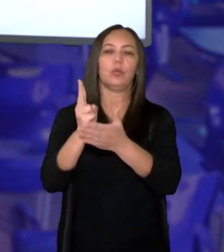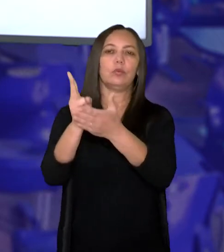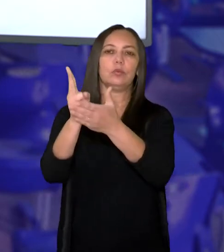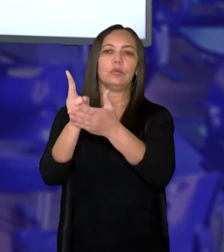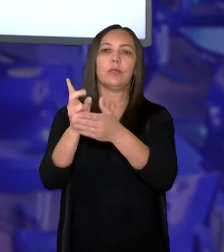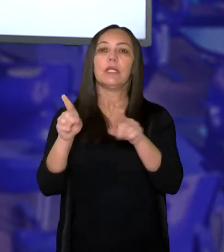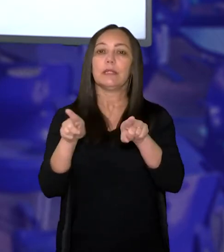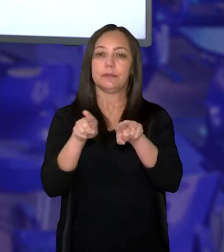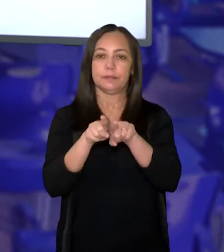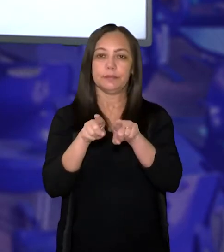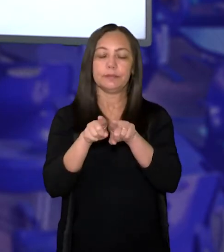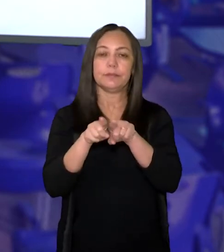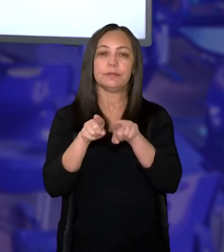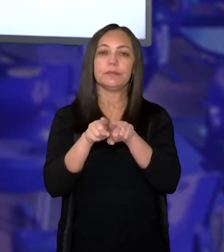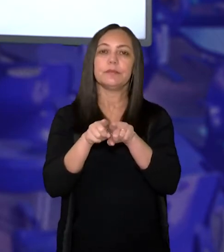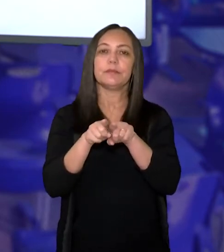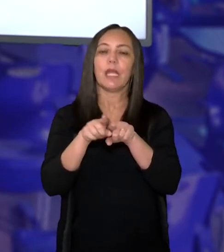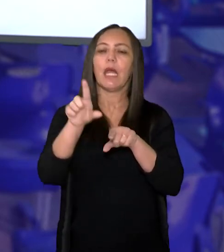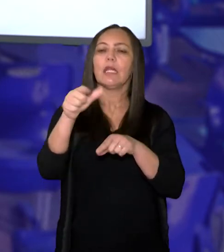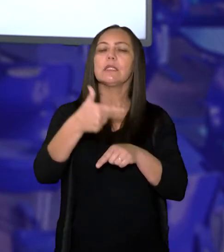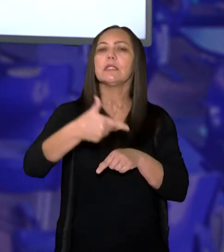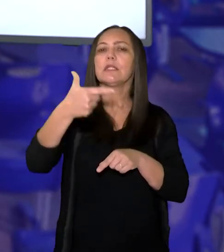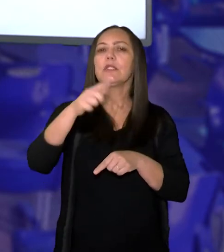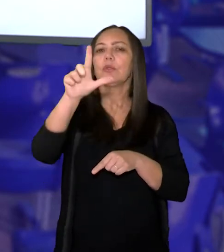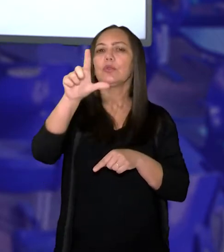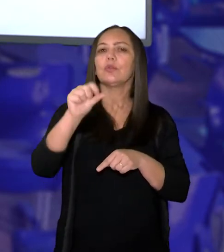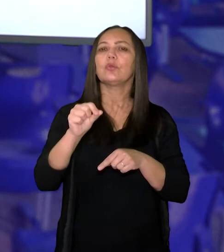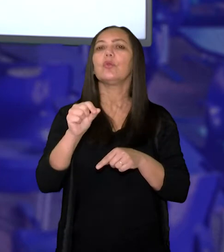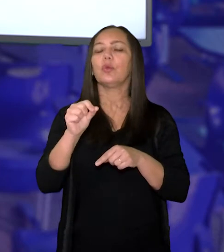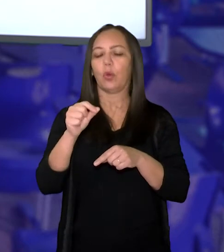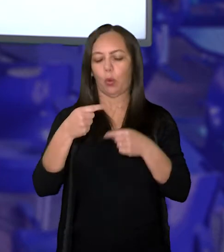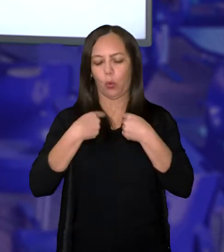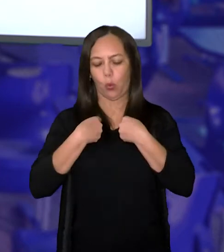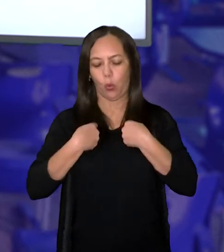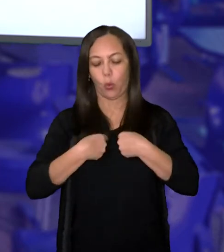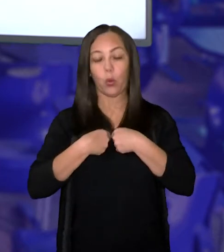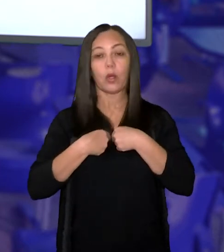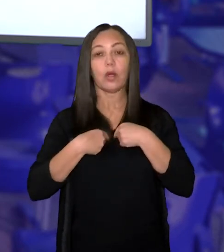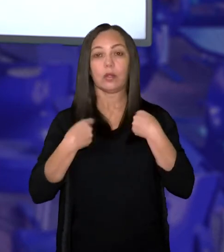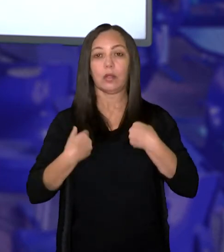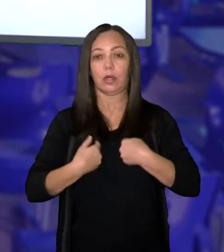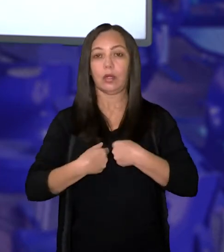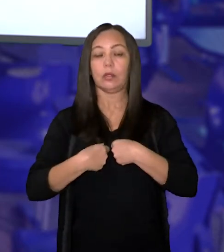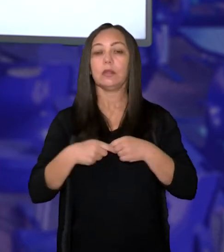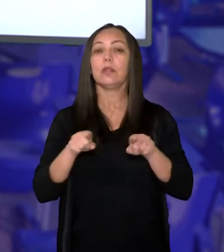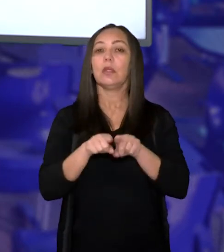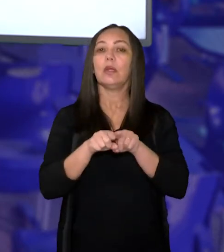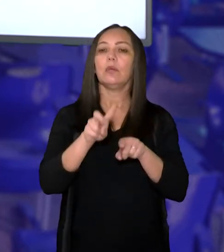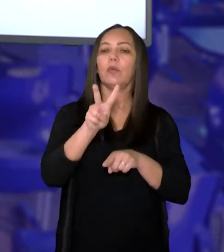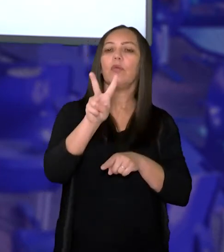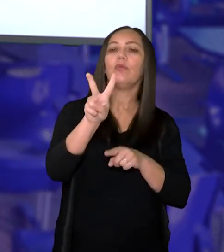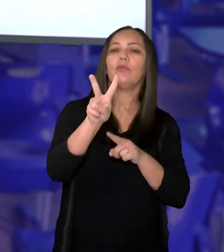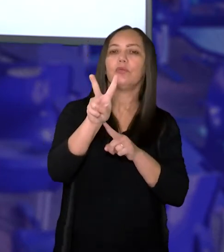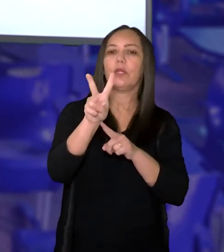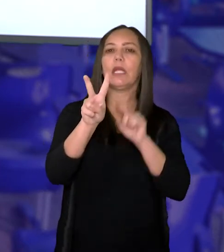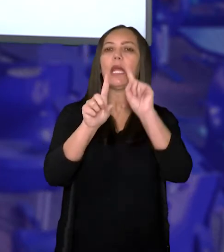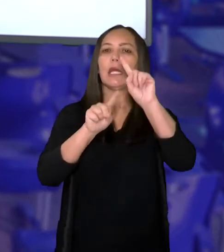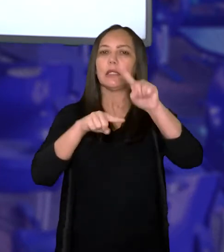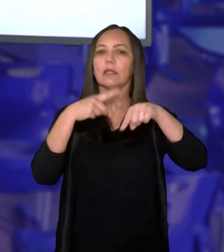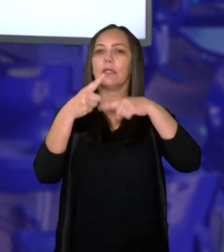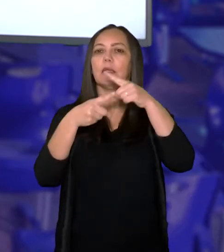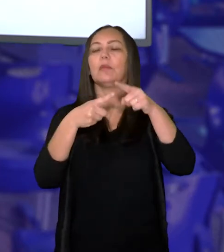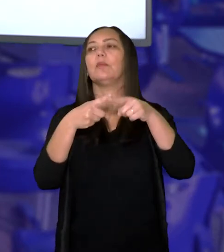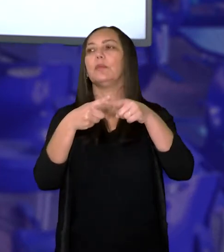sequência. Também a segunda opção, o segundo crachá, no caso o V, ele vem na frente